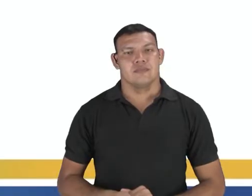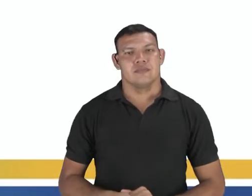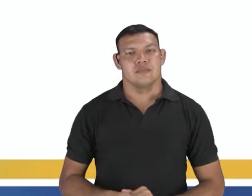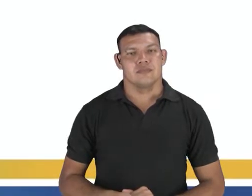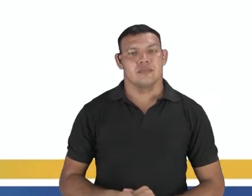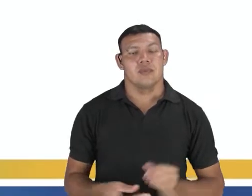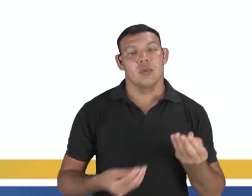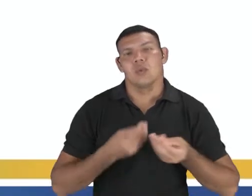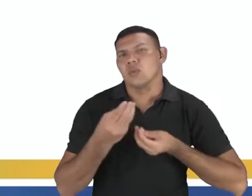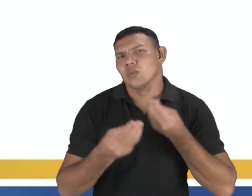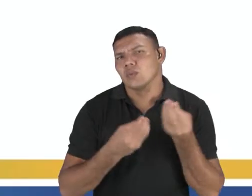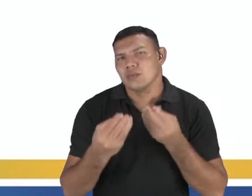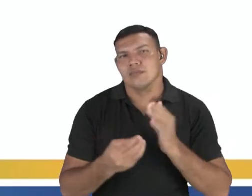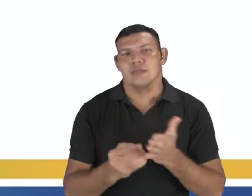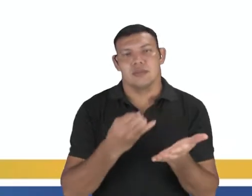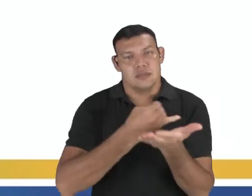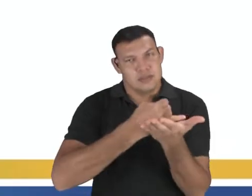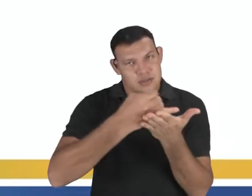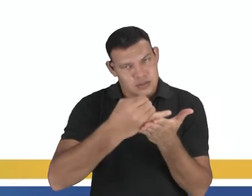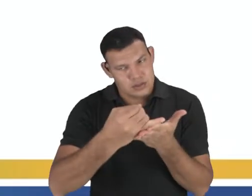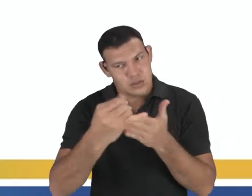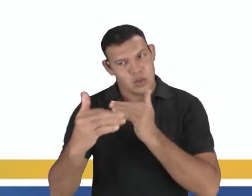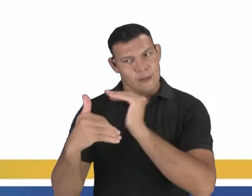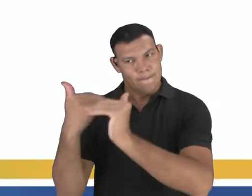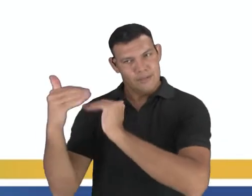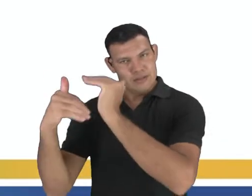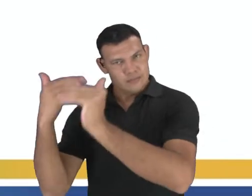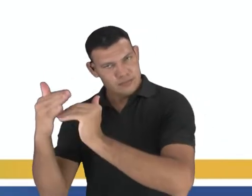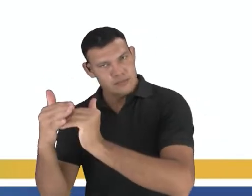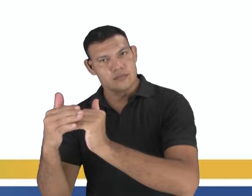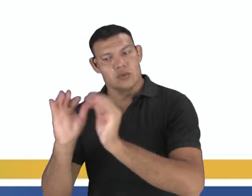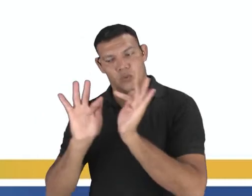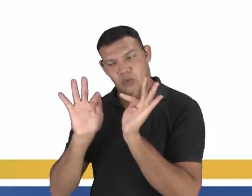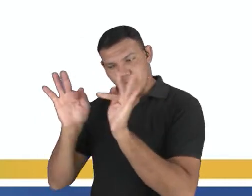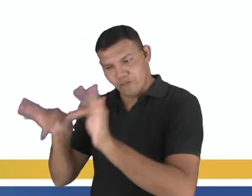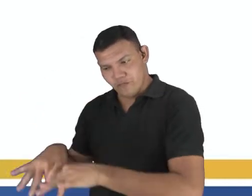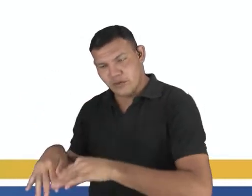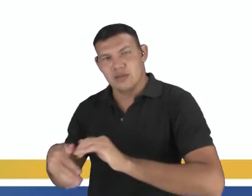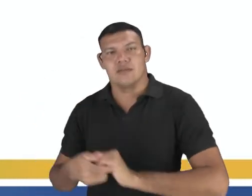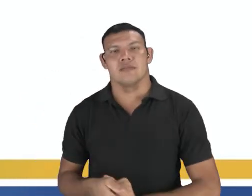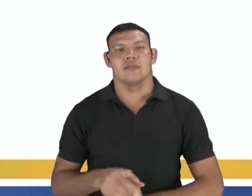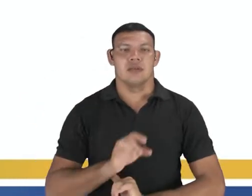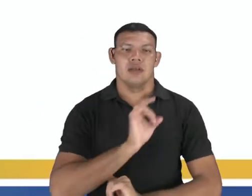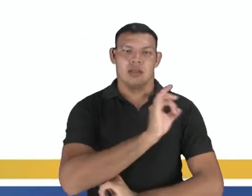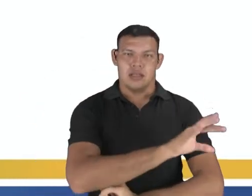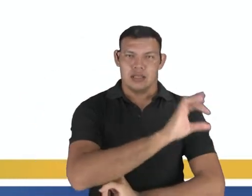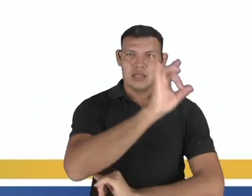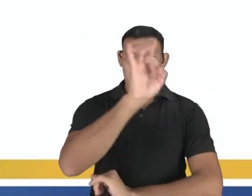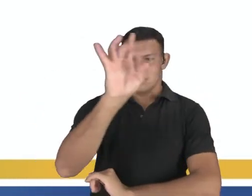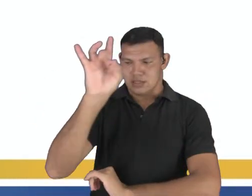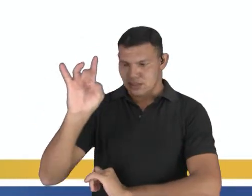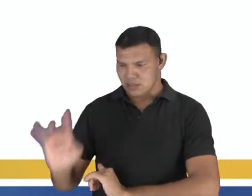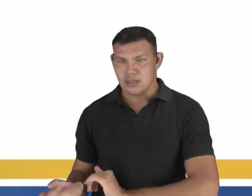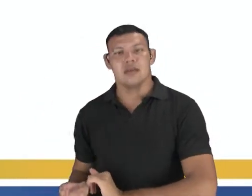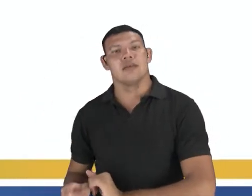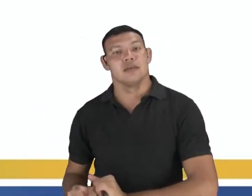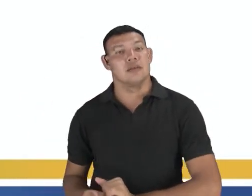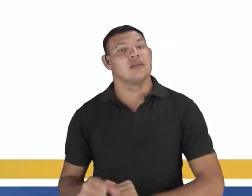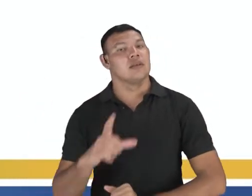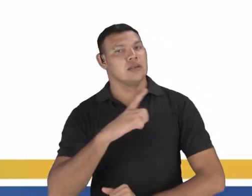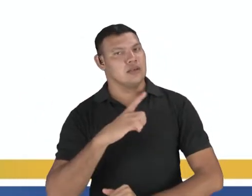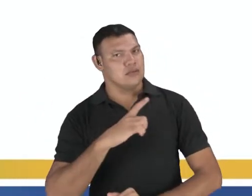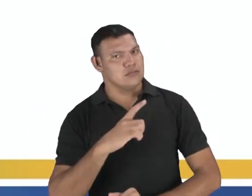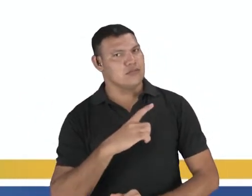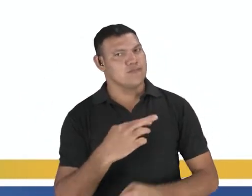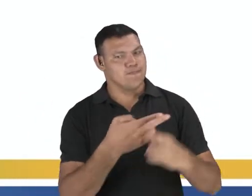estrutura dá-se como introdução, desenvolvimento e conclusão. Cada uma dessas partes, por sua vez,